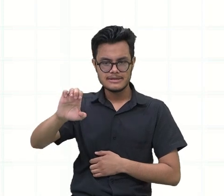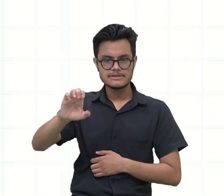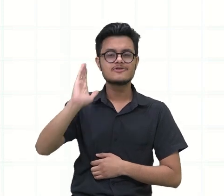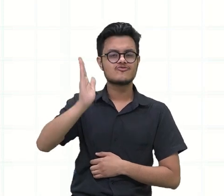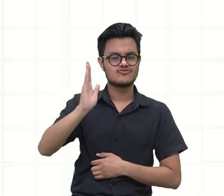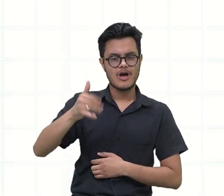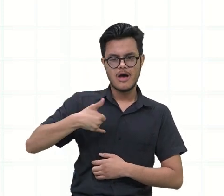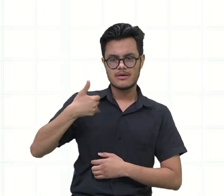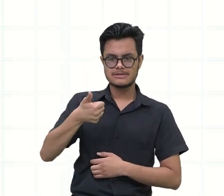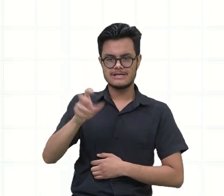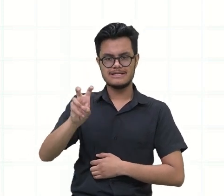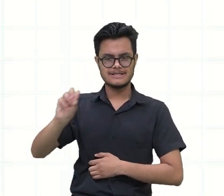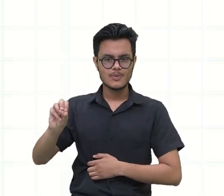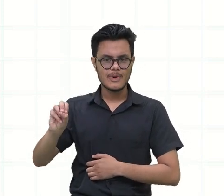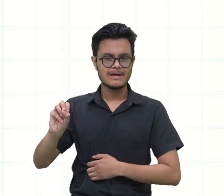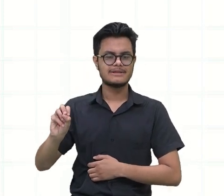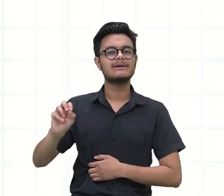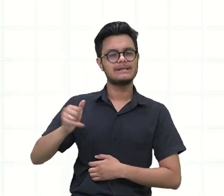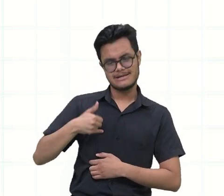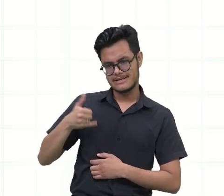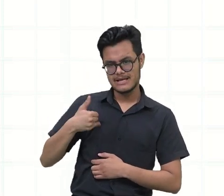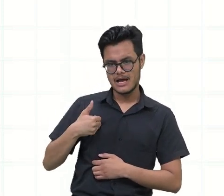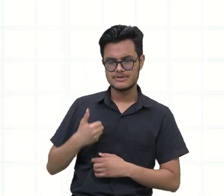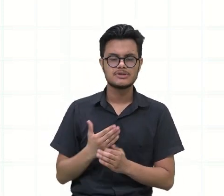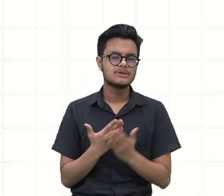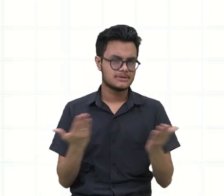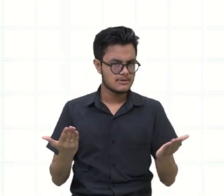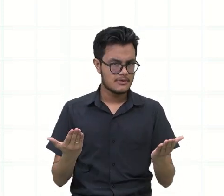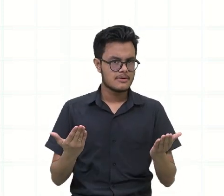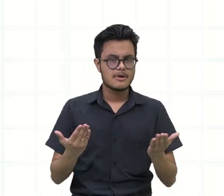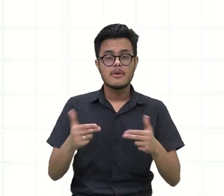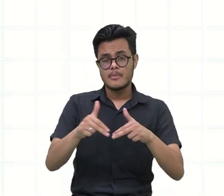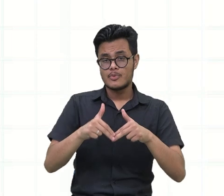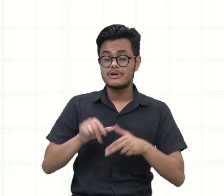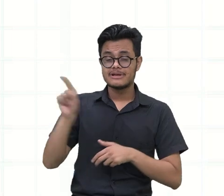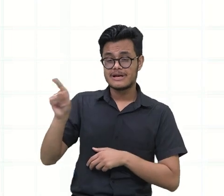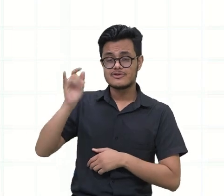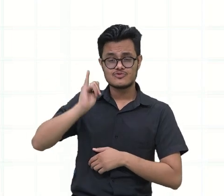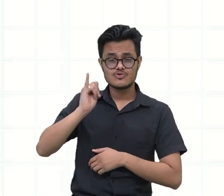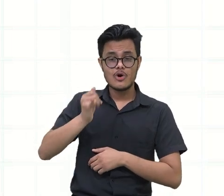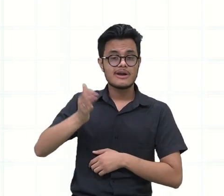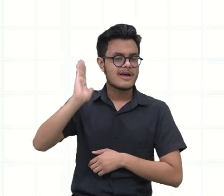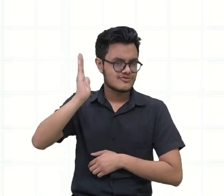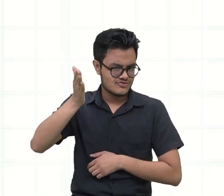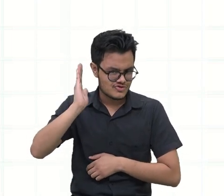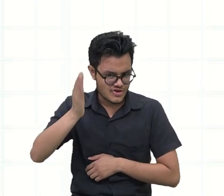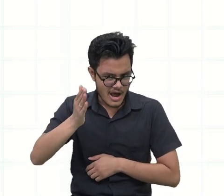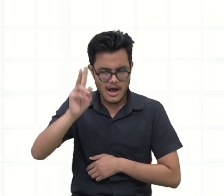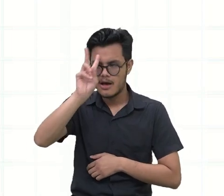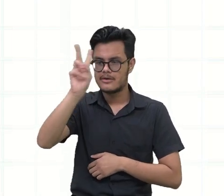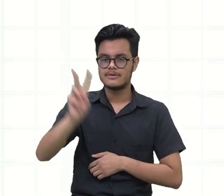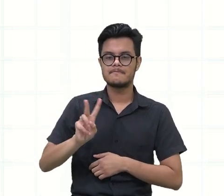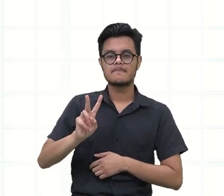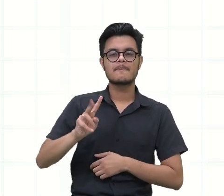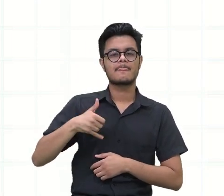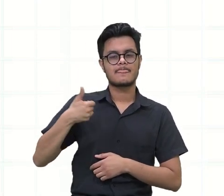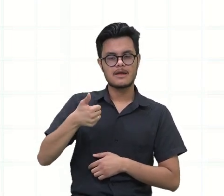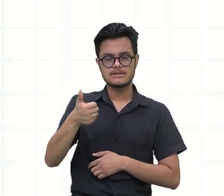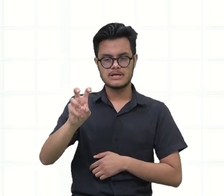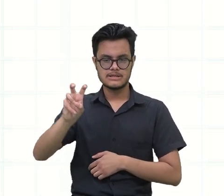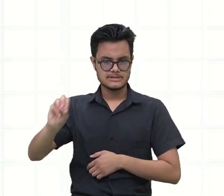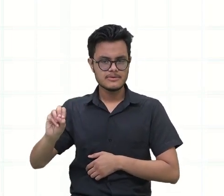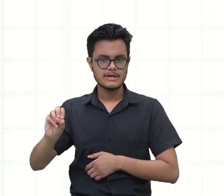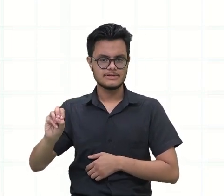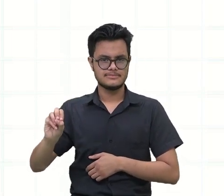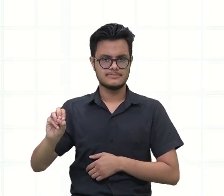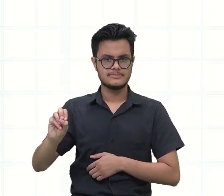informando que esse conto, né, que foi escrito há 150, ele completou agora 150